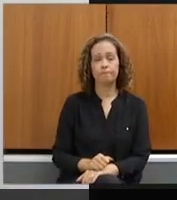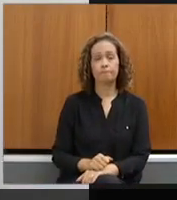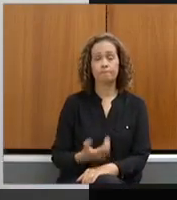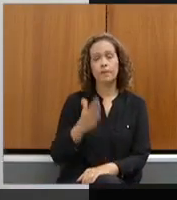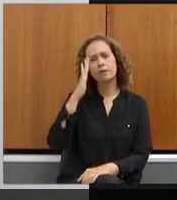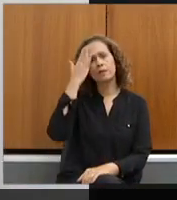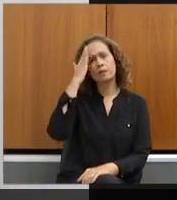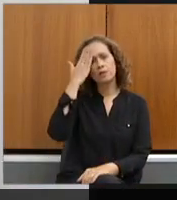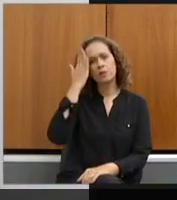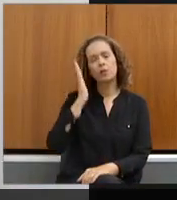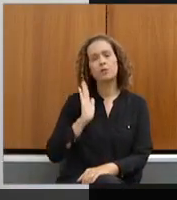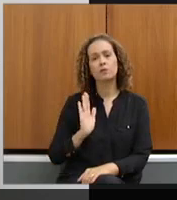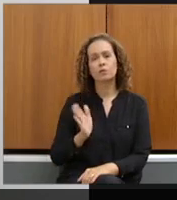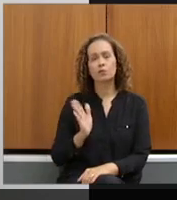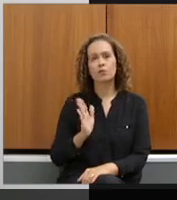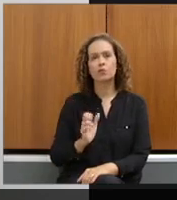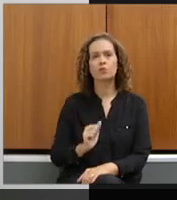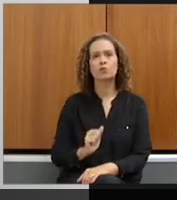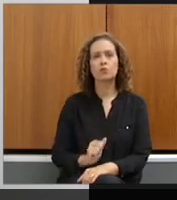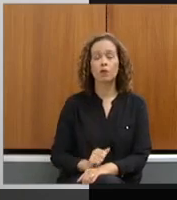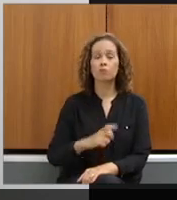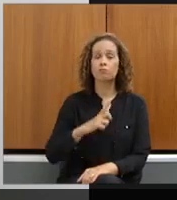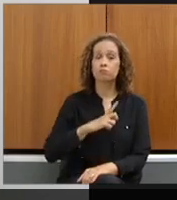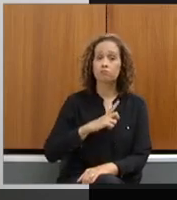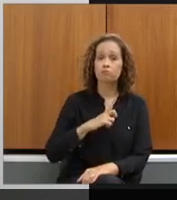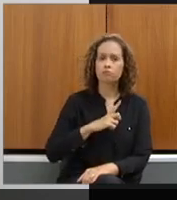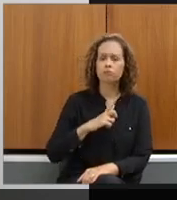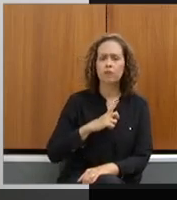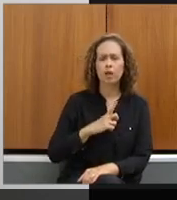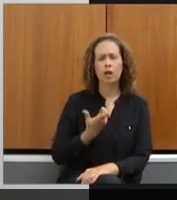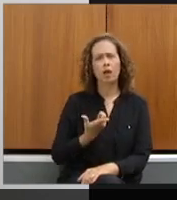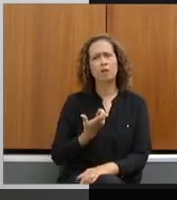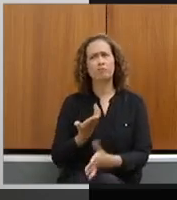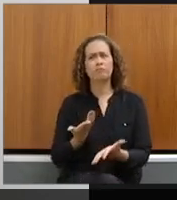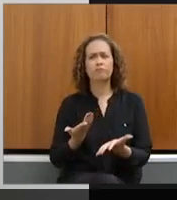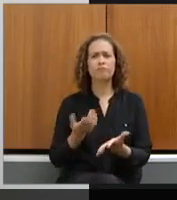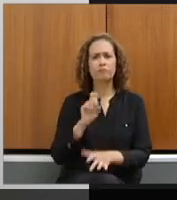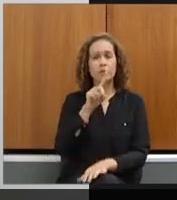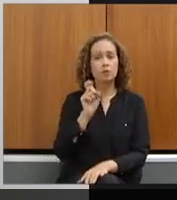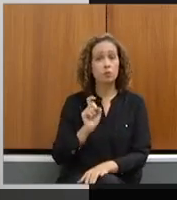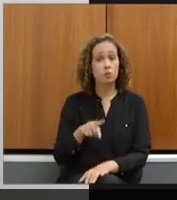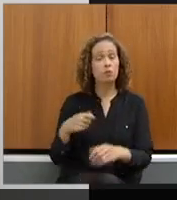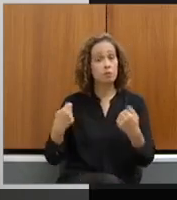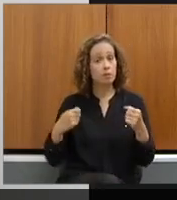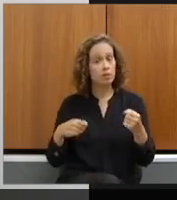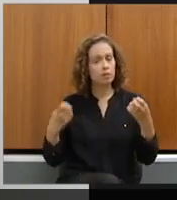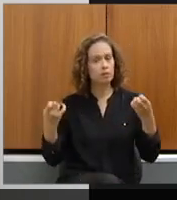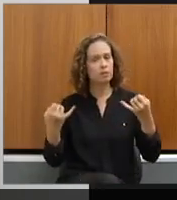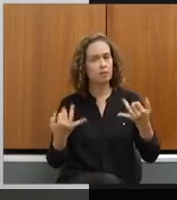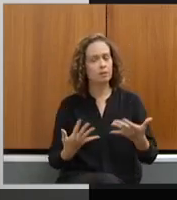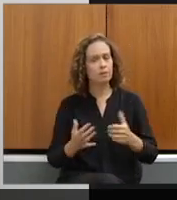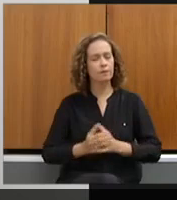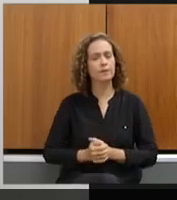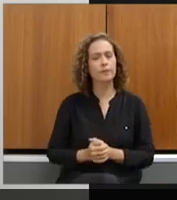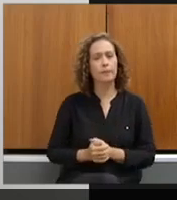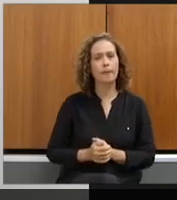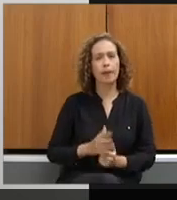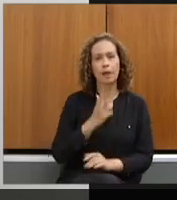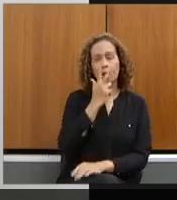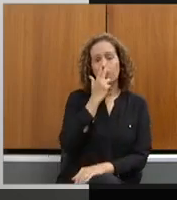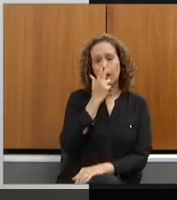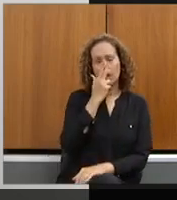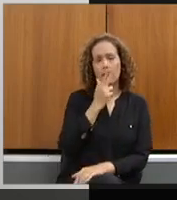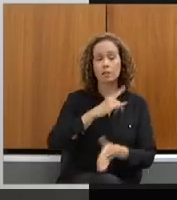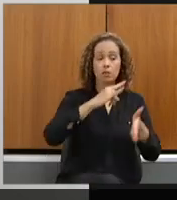entendimento aí com a sinopharm tem muitas nuvens aí que precisam ser melhor licitado me parece que o